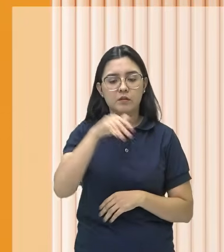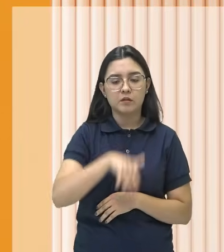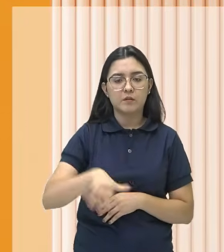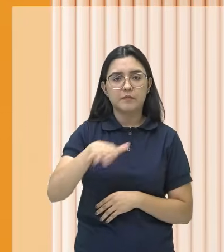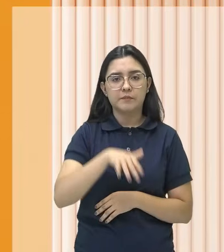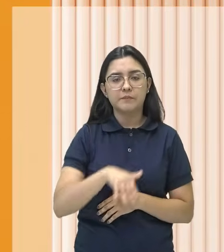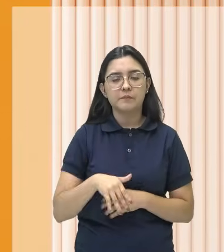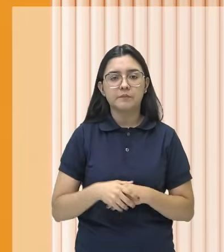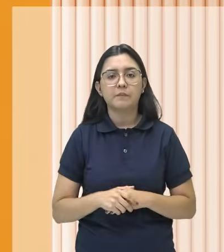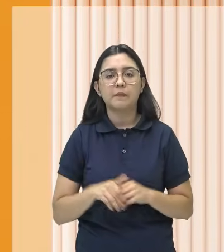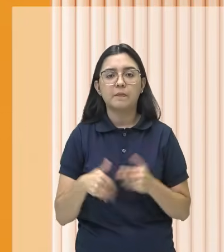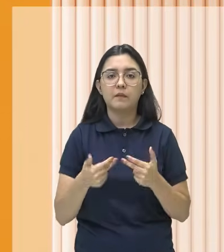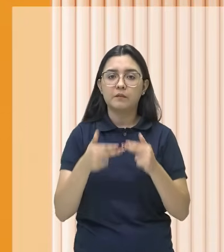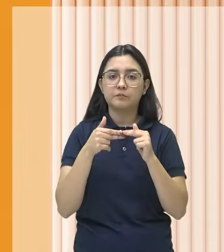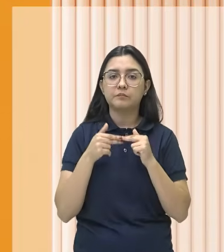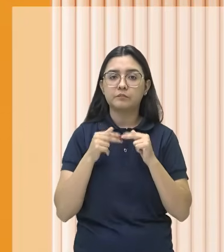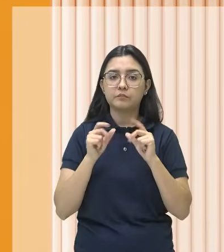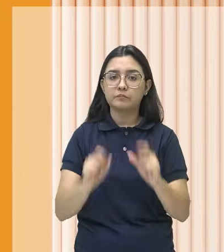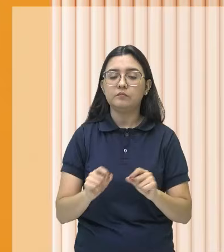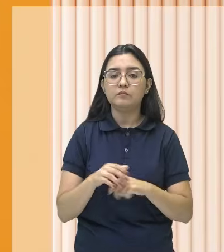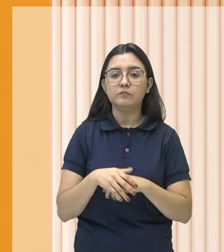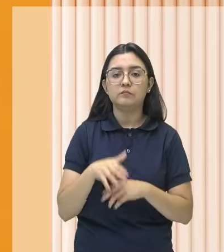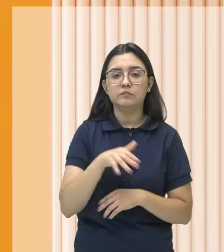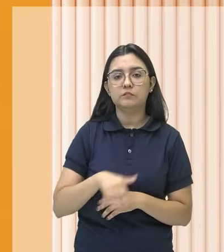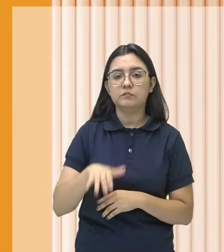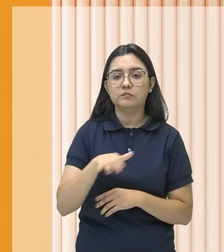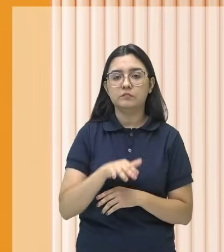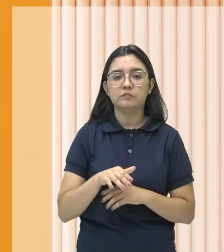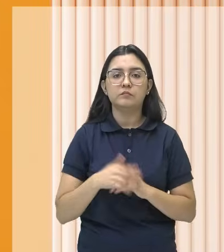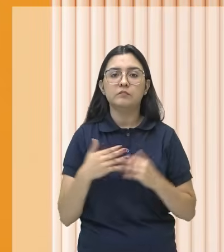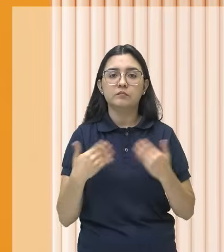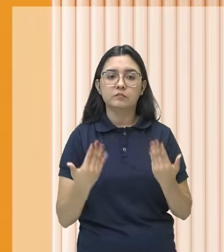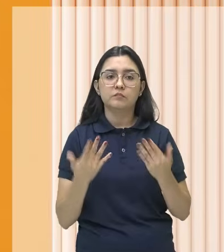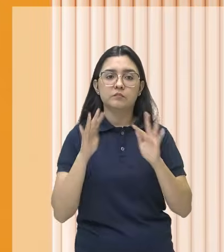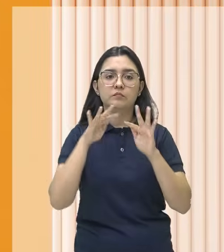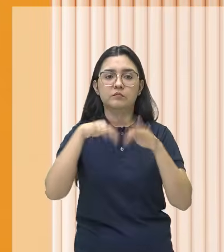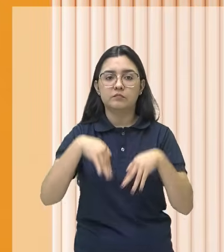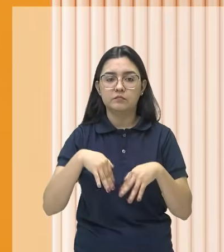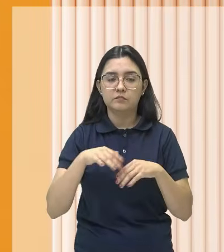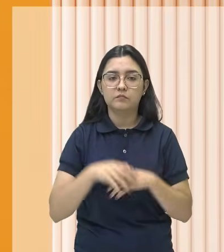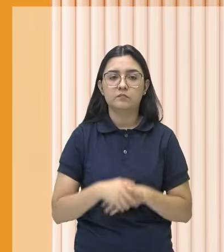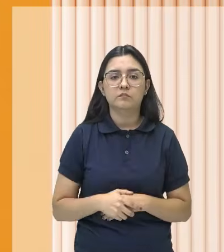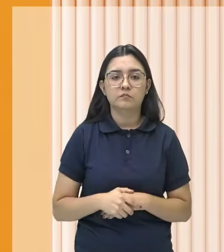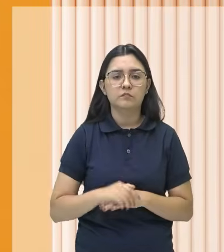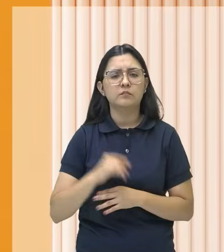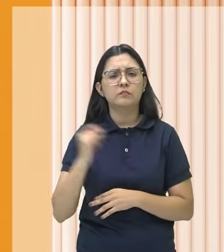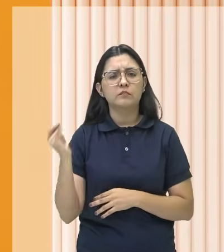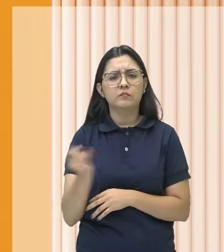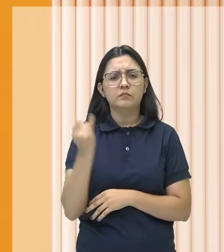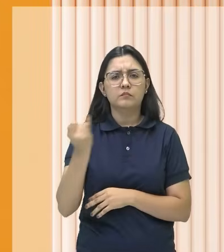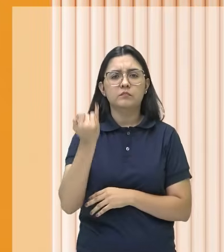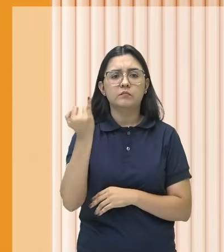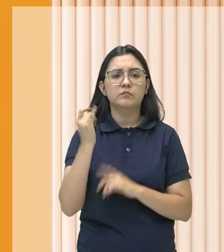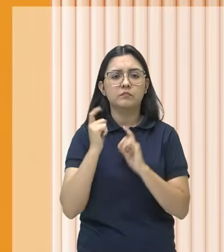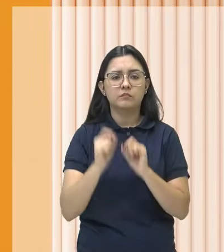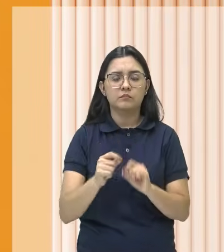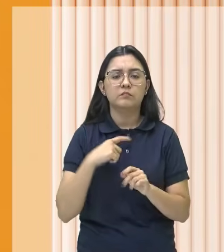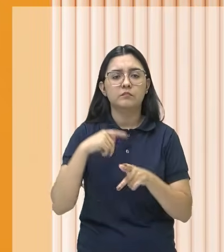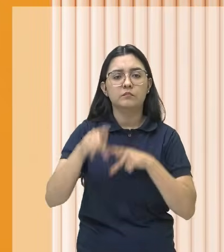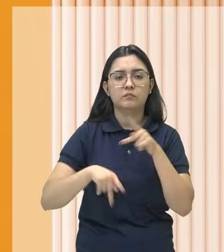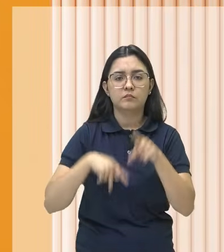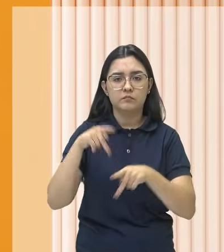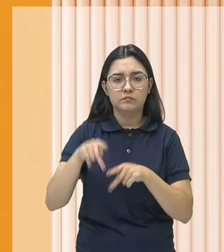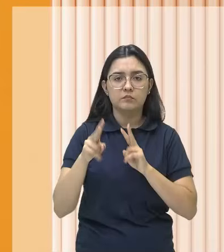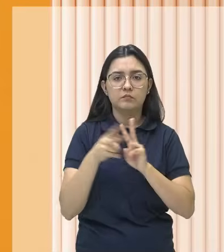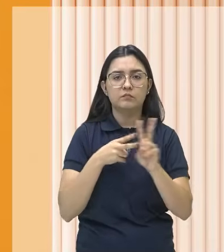território. É por isso que o território, e aqui a gente vai finalizando, ele é fundamental para os povos